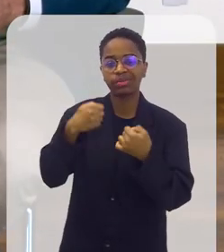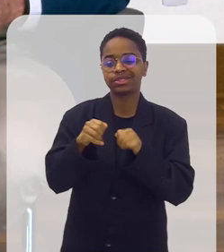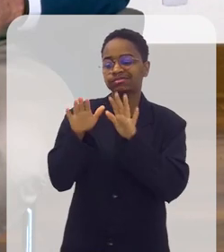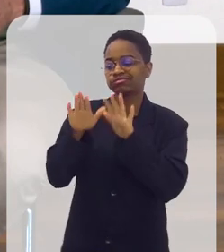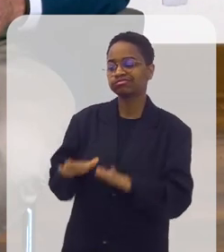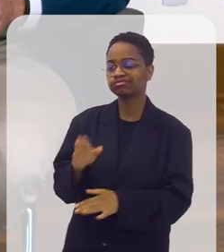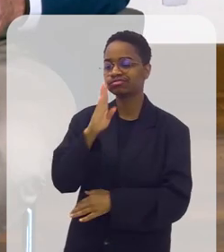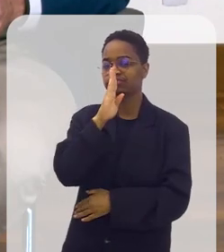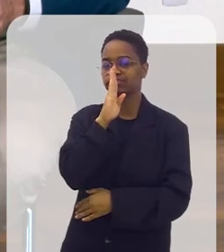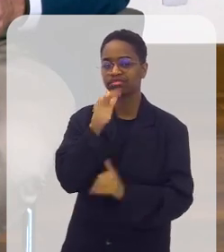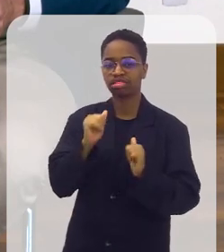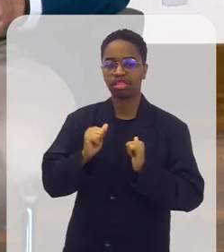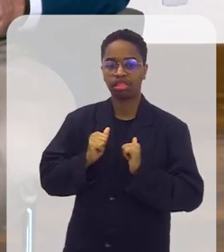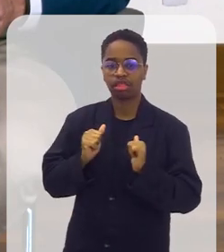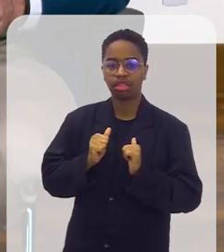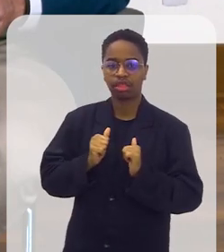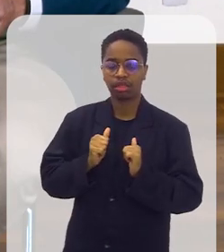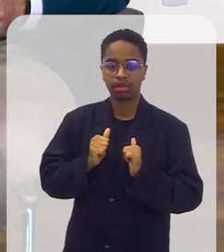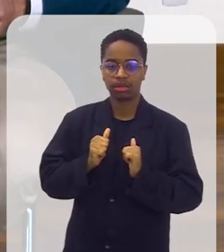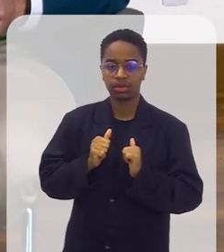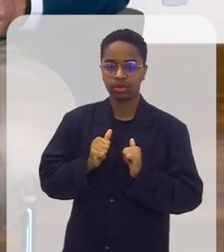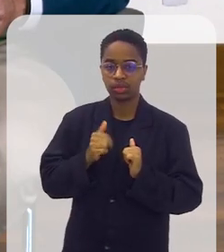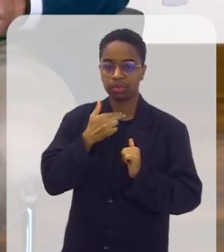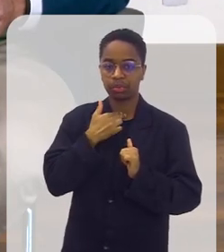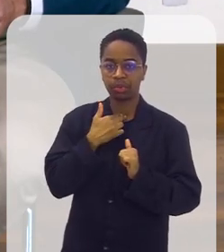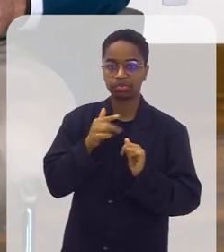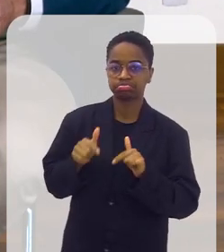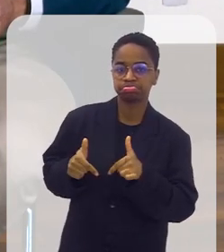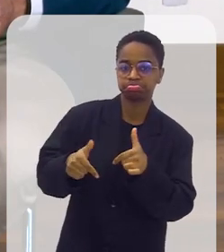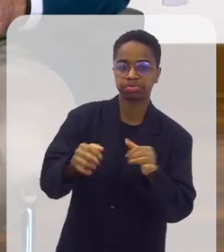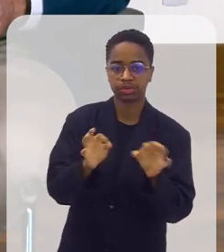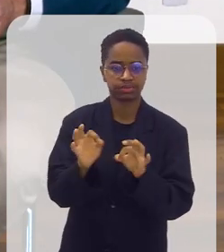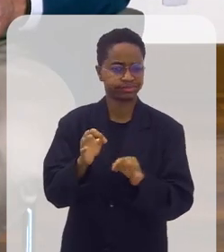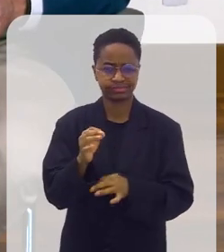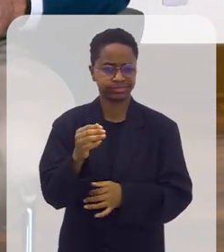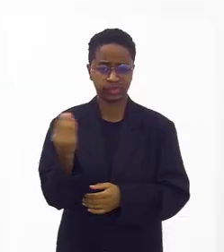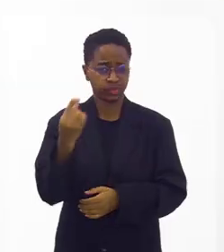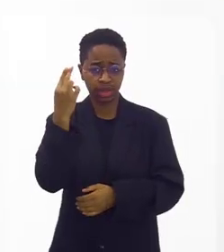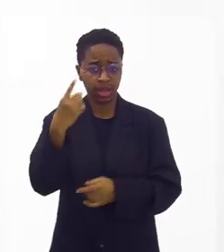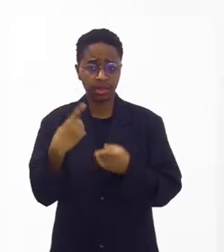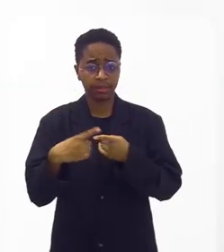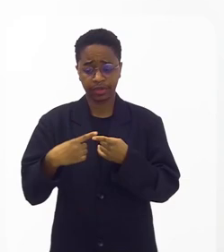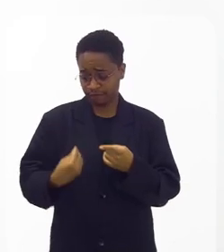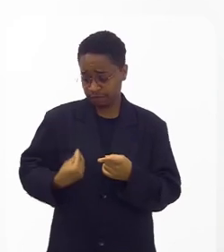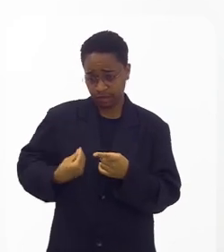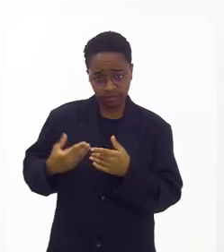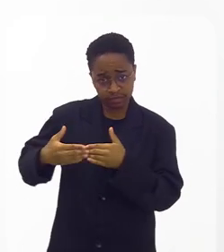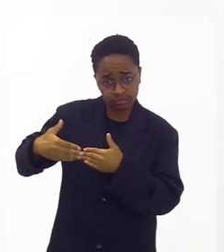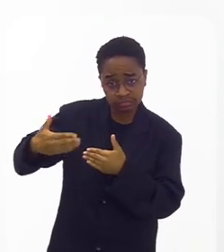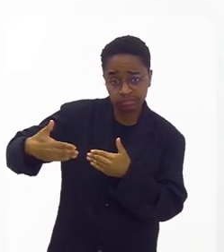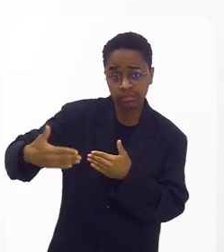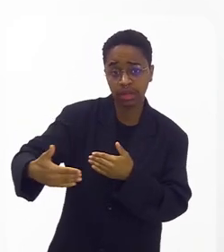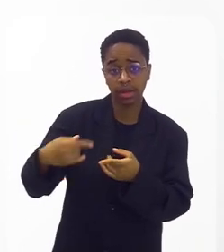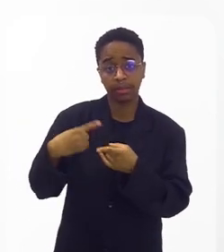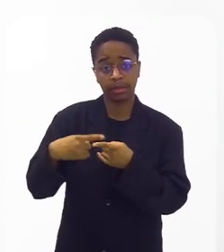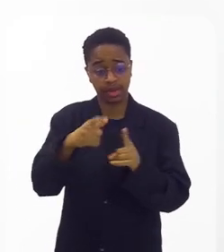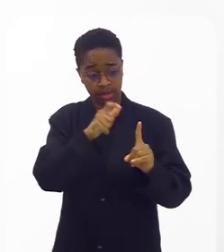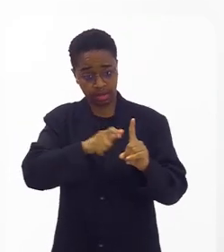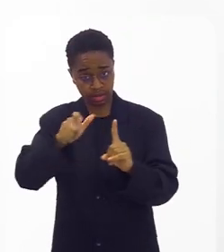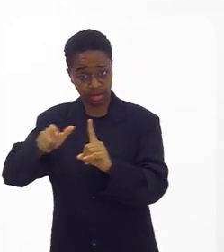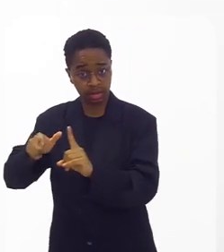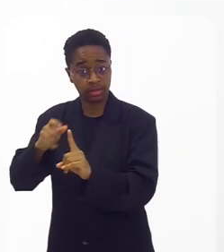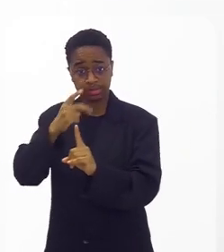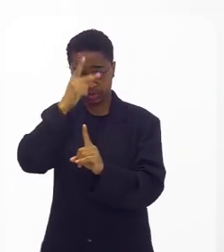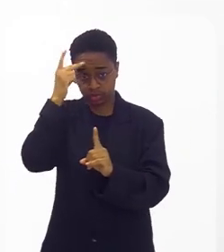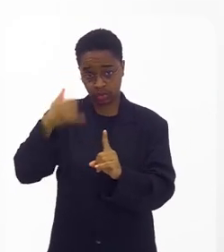ficar lá quietinha, sem produzir, isso não cabe mais por conta da expectativa de vida. Sim. O idoso produz, a